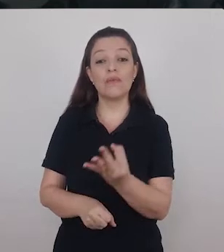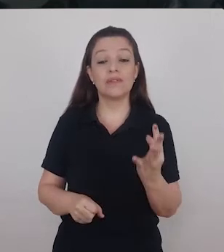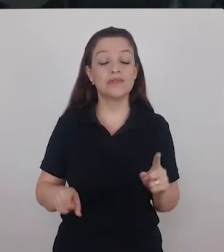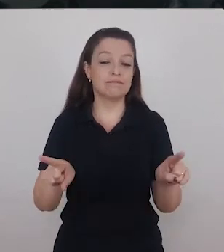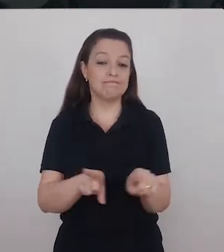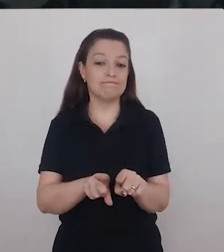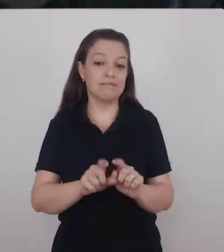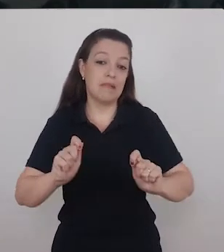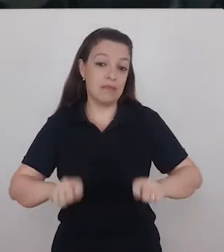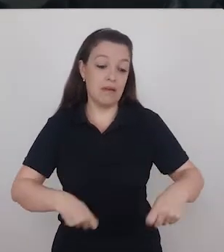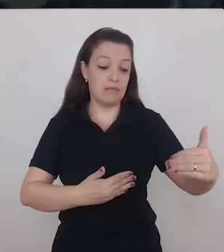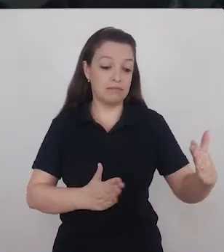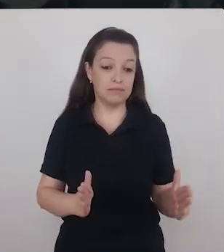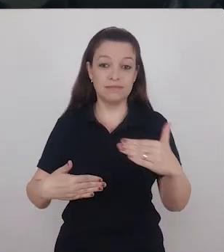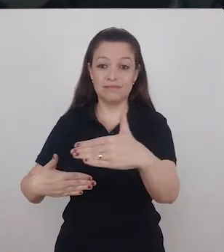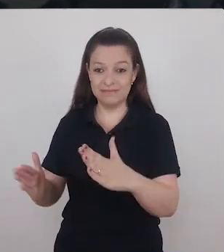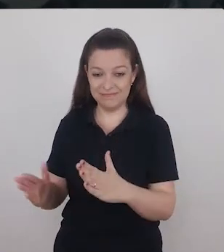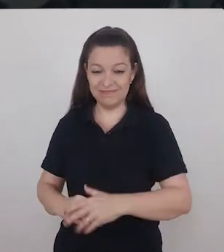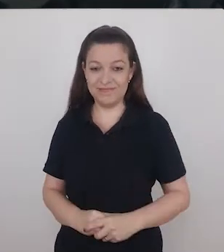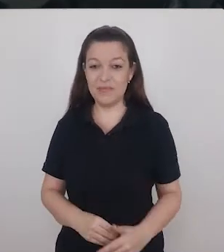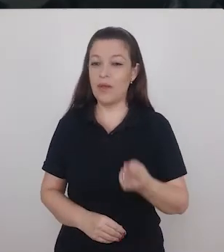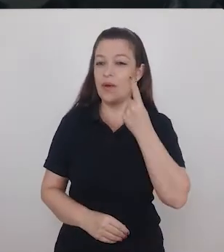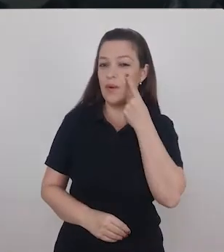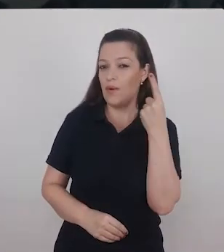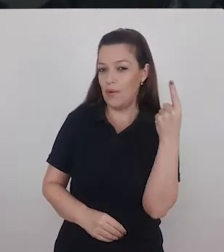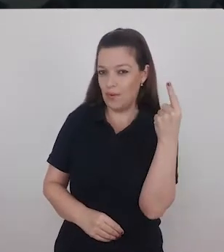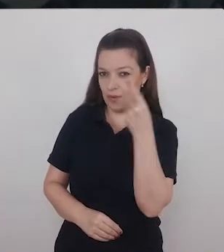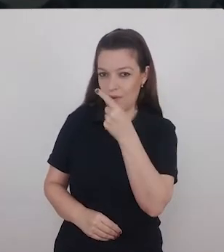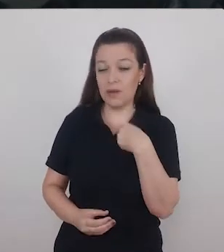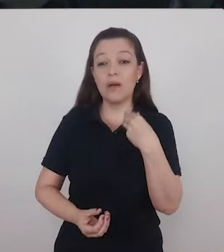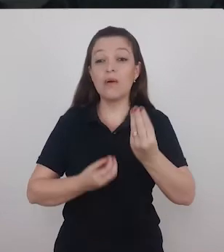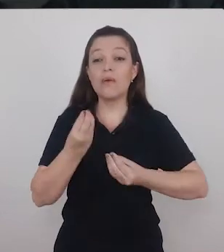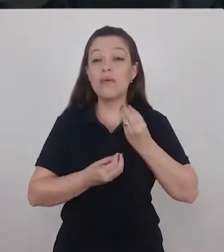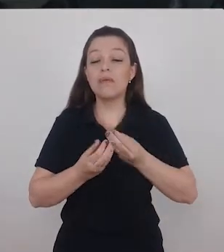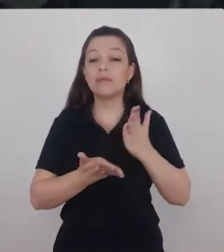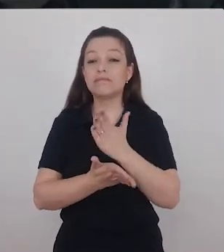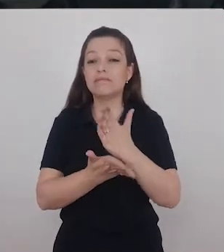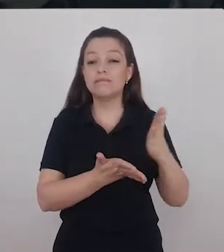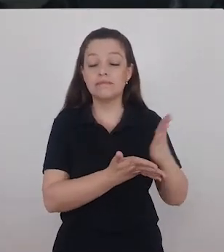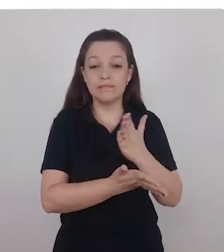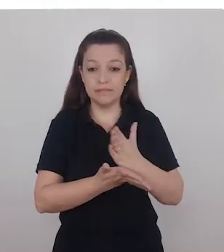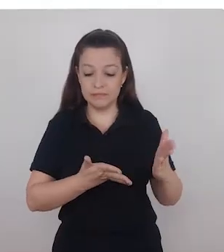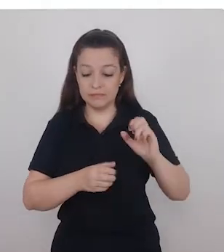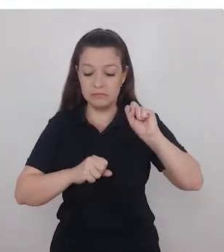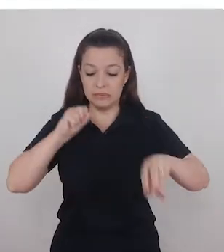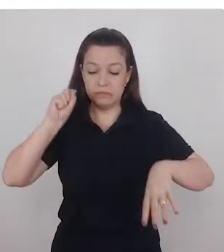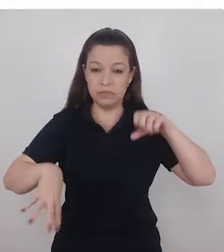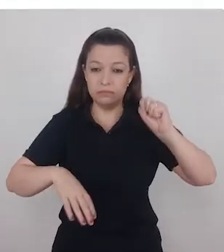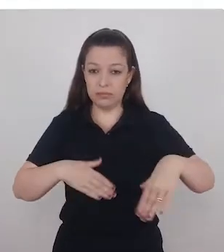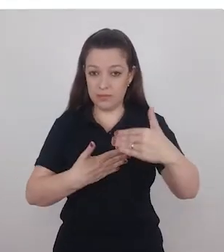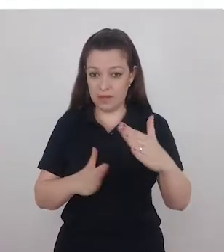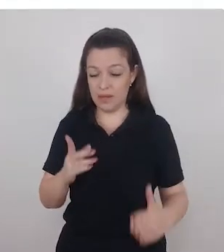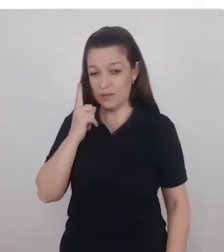brinquedo em cada caixa. Vamos olhar na tela, então, como ficou essa separação dos brinquedos